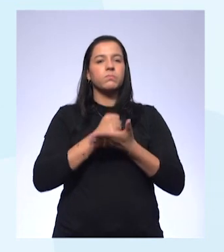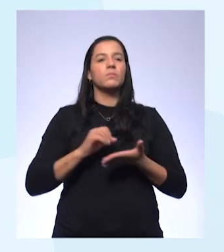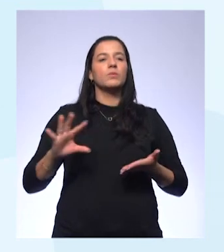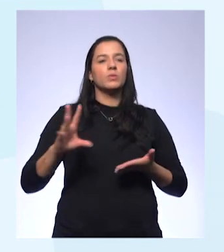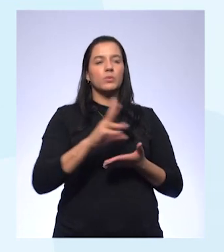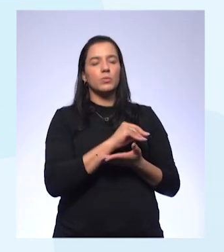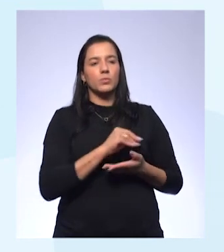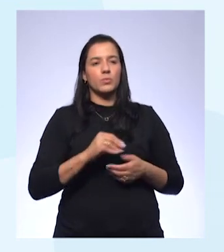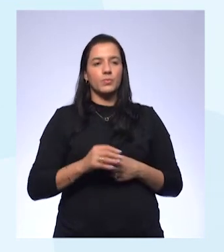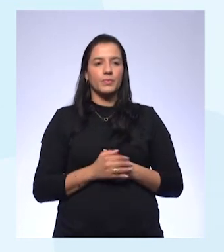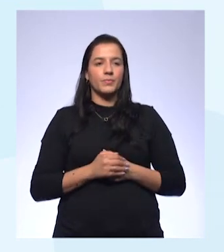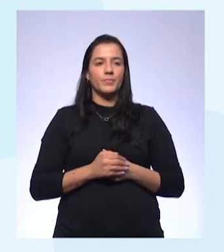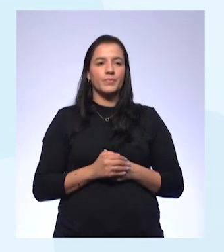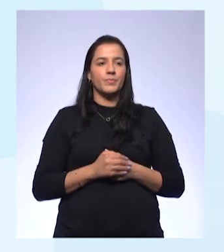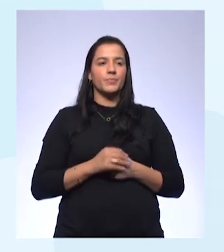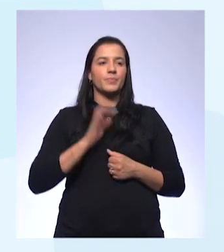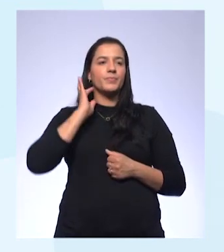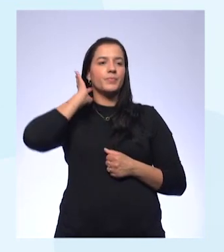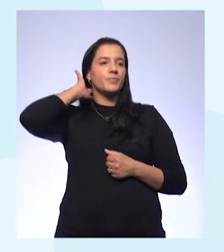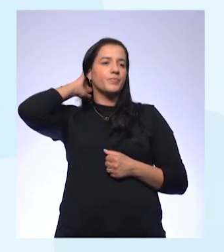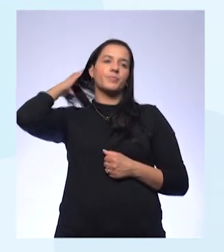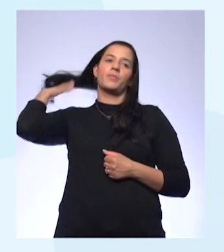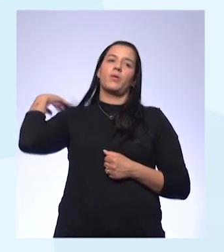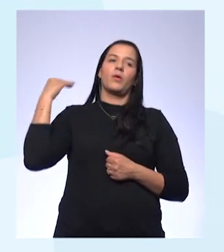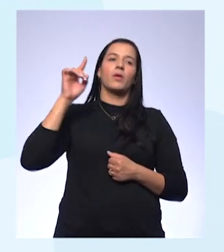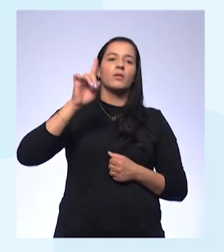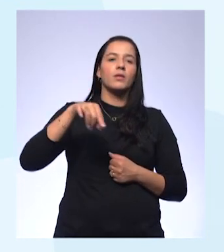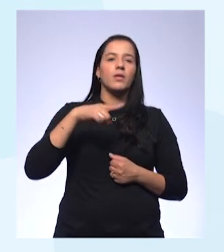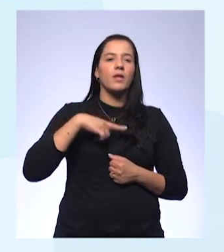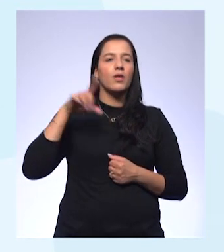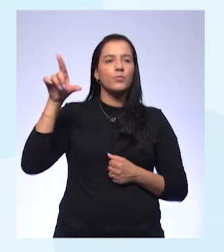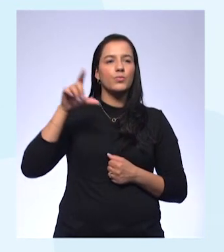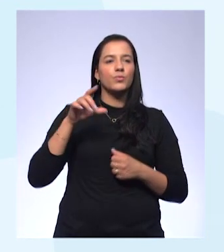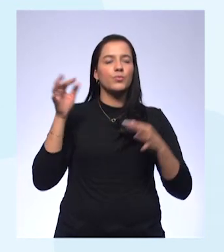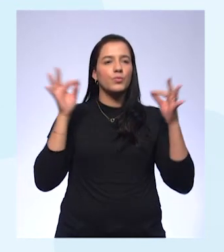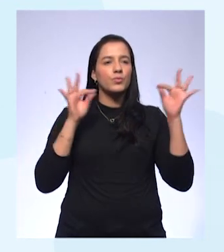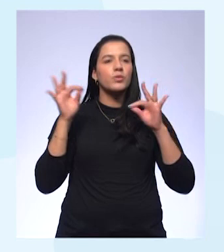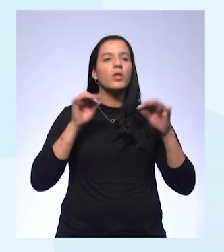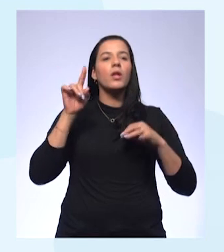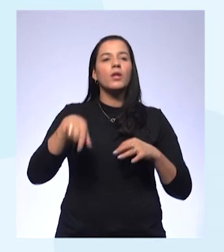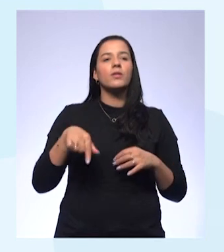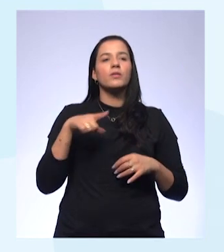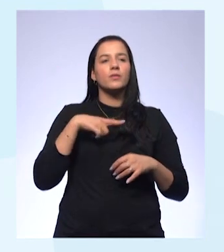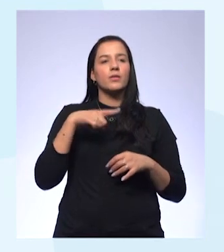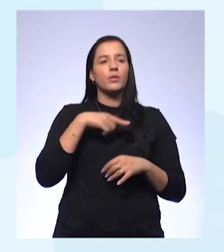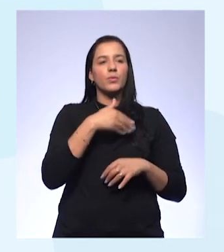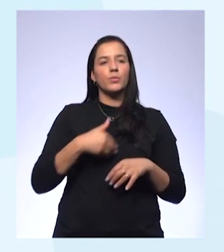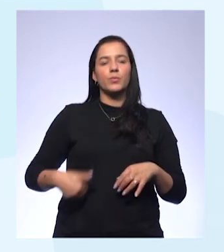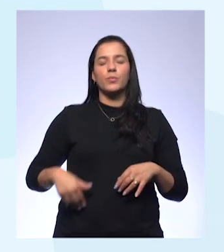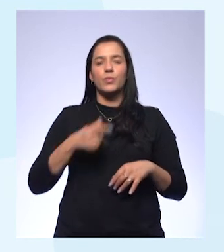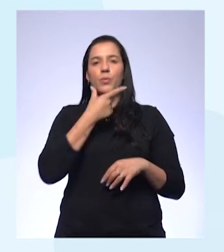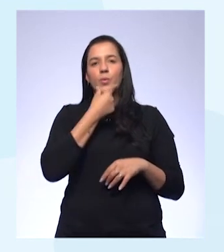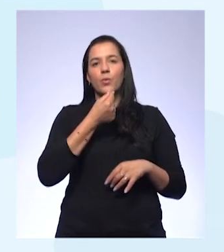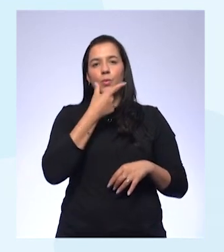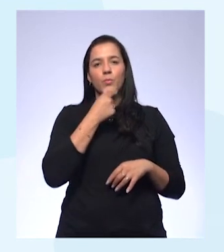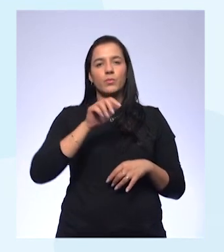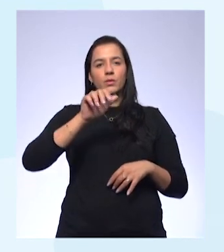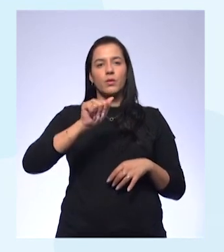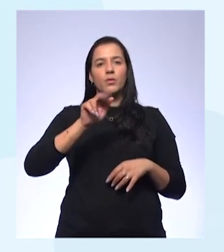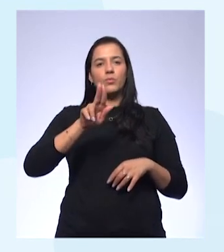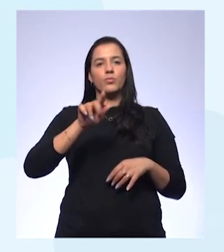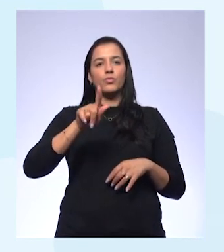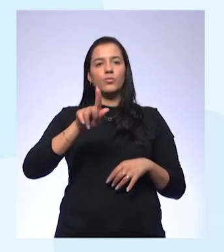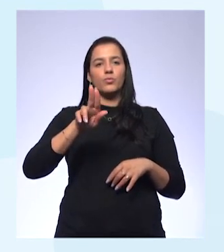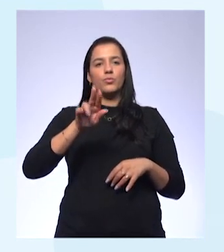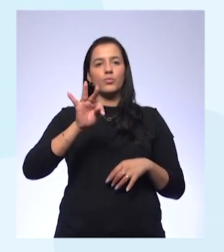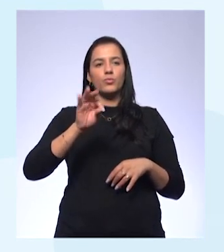né? Então, no Chile, o Augusto Pinochet, que era um general do exército, ele se tornou ditador. Aqui no